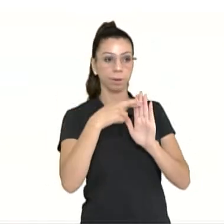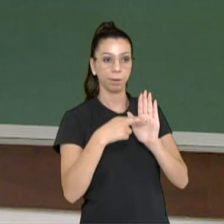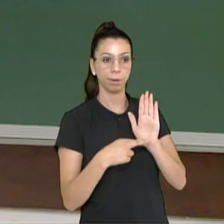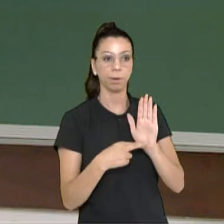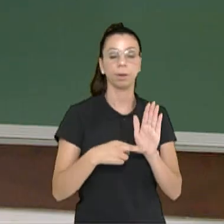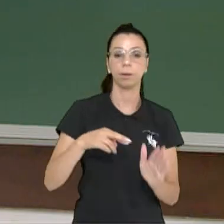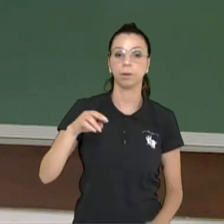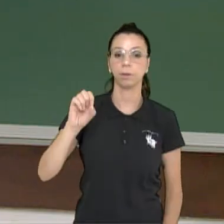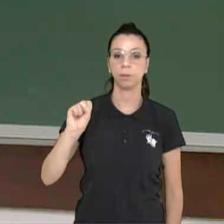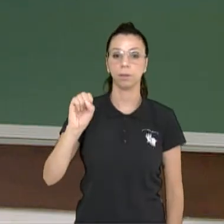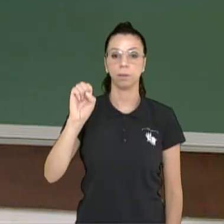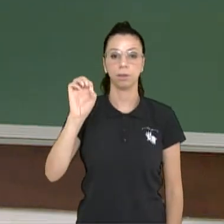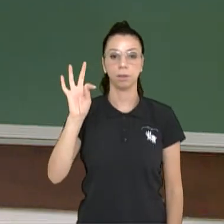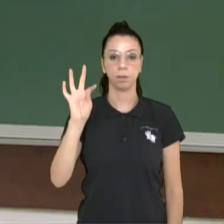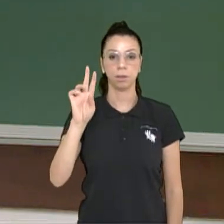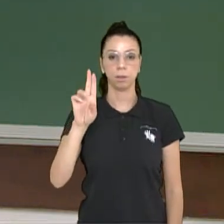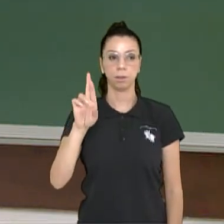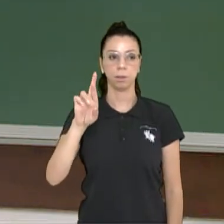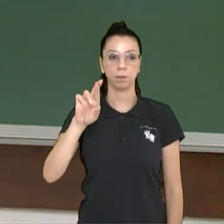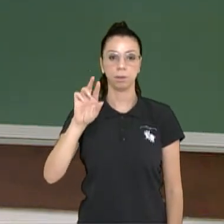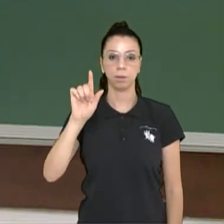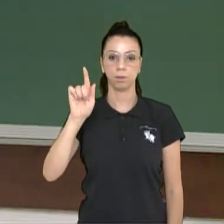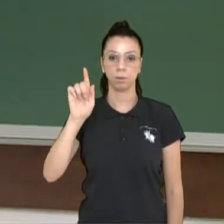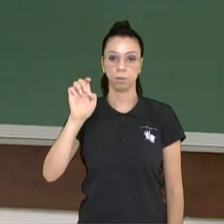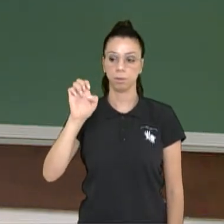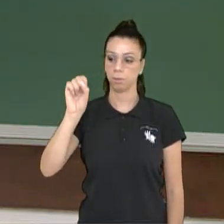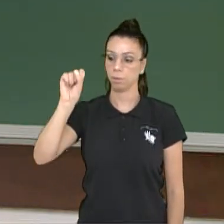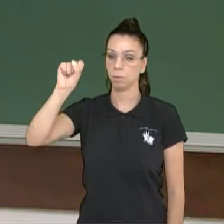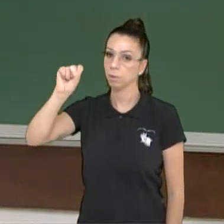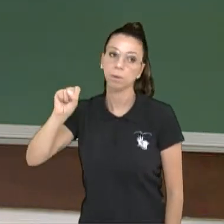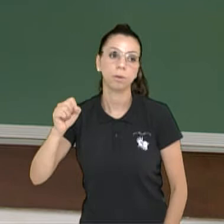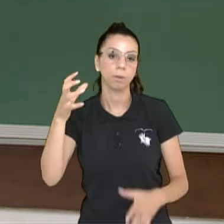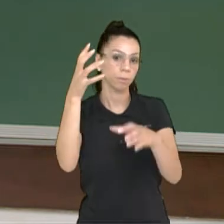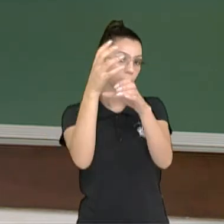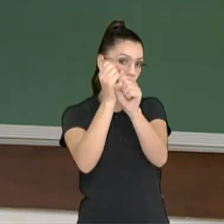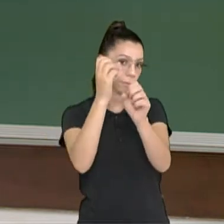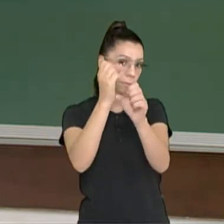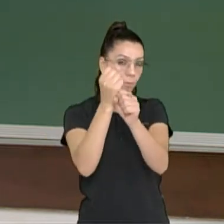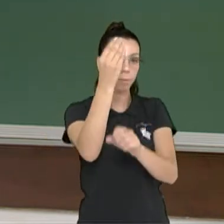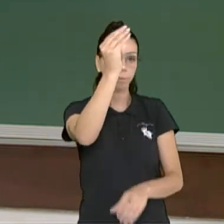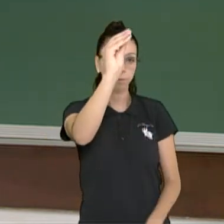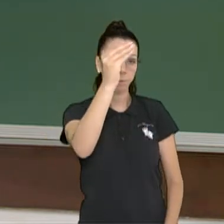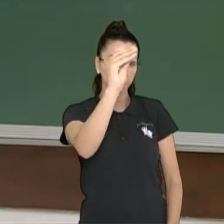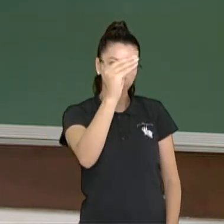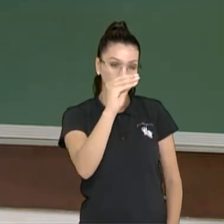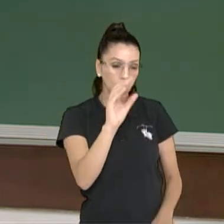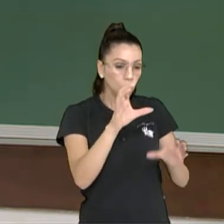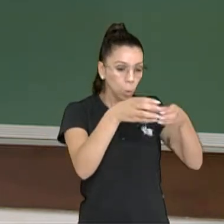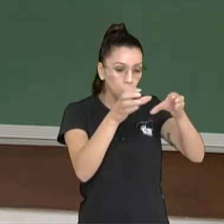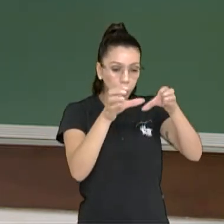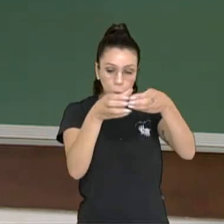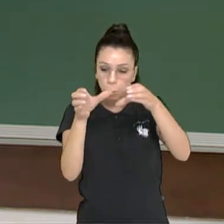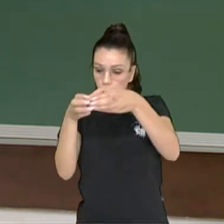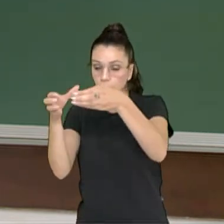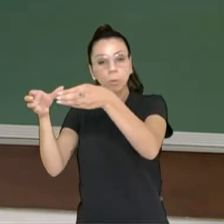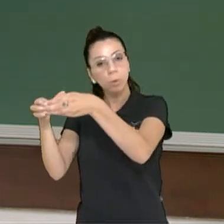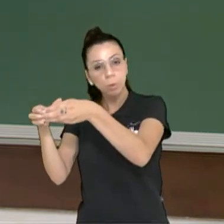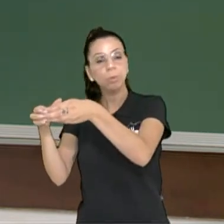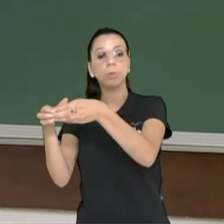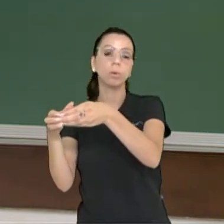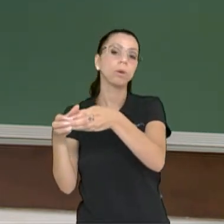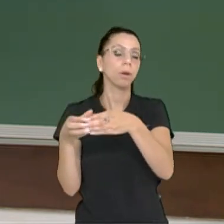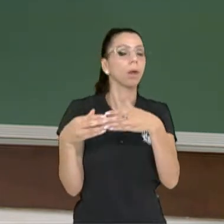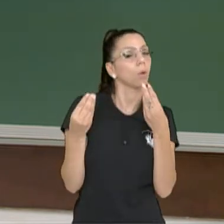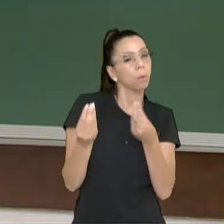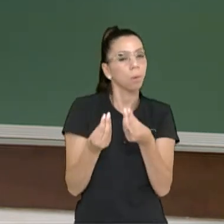Então, nós calculamos esse número de elementos que vai em cada um dos grupinhos. É que nem o professor, quando vai dividir